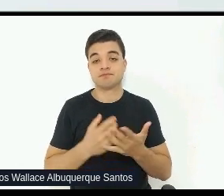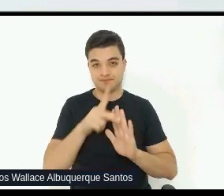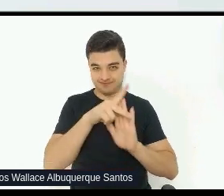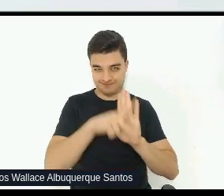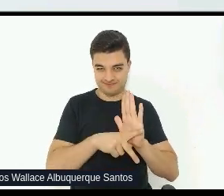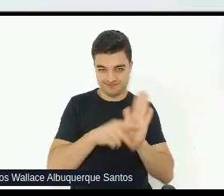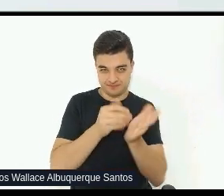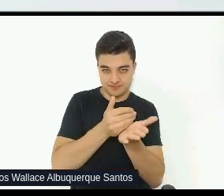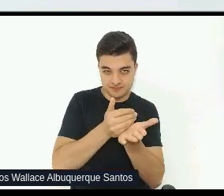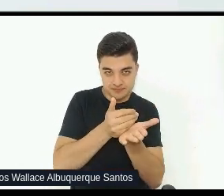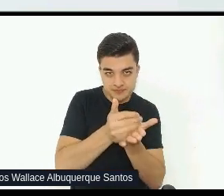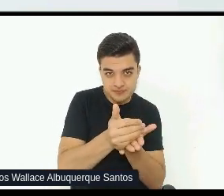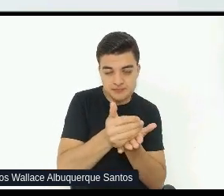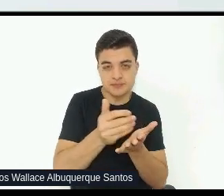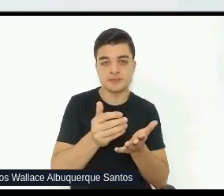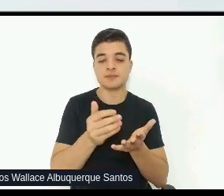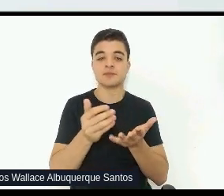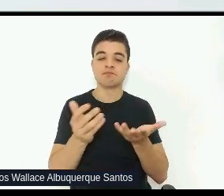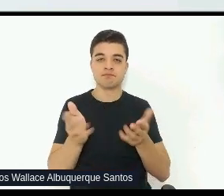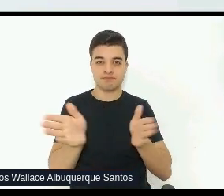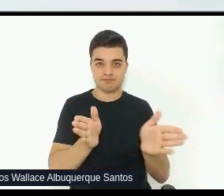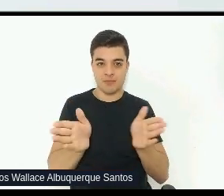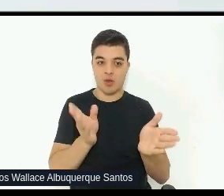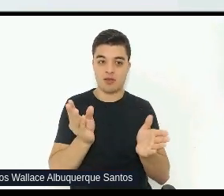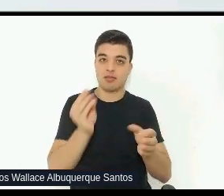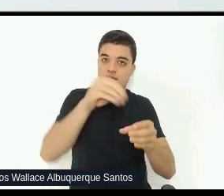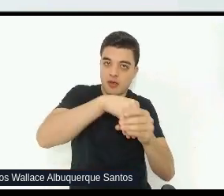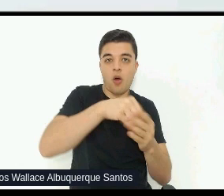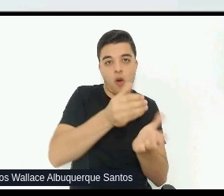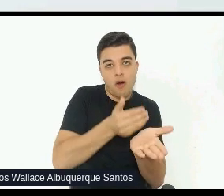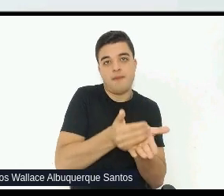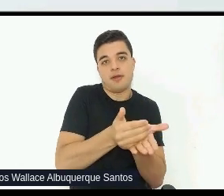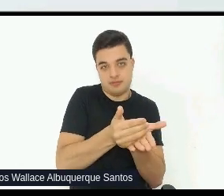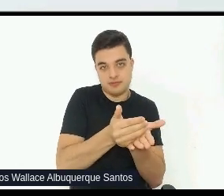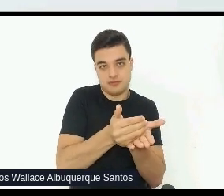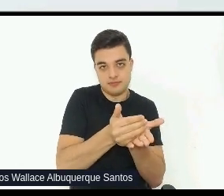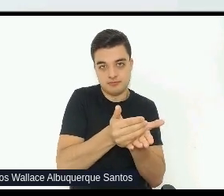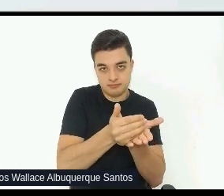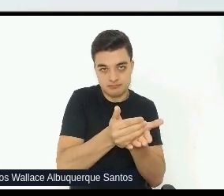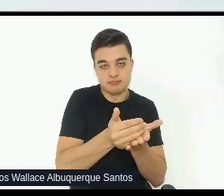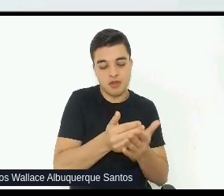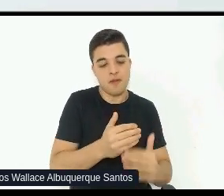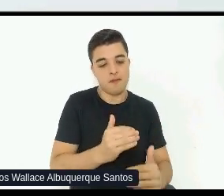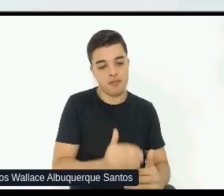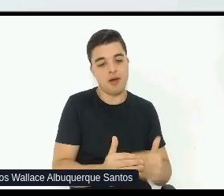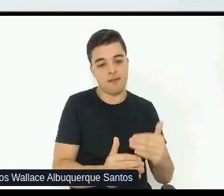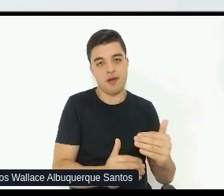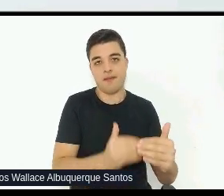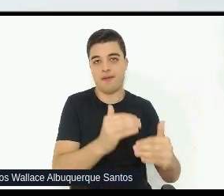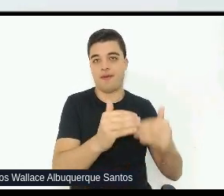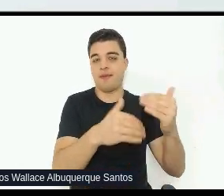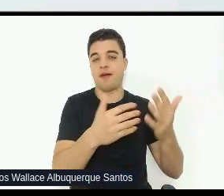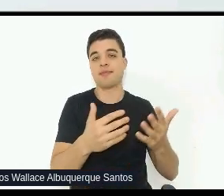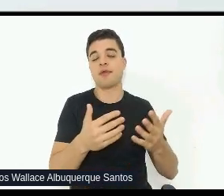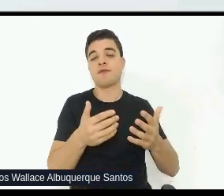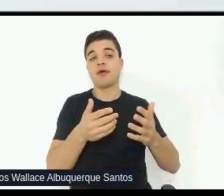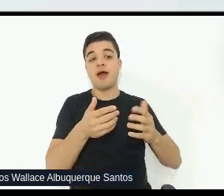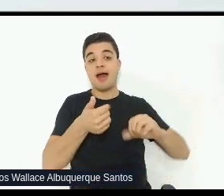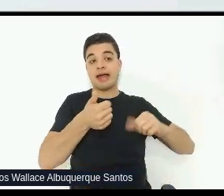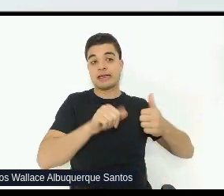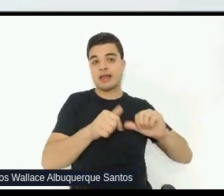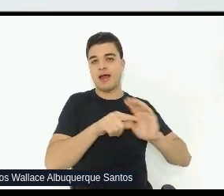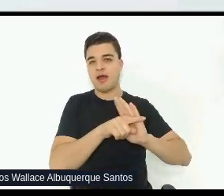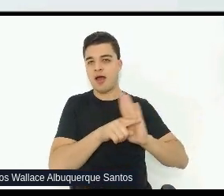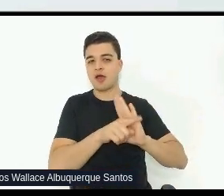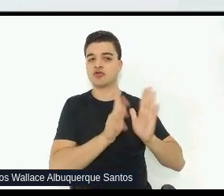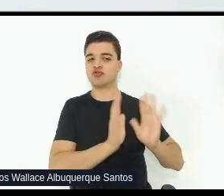levar a acessibilidade para o início do projeto, né? Então, a gente começa a ter embasamento. Em vez de a gente estar analisando o que a gente já fez, a gente tem um embasamento